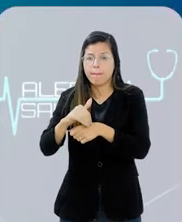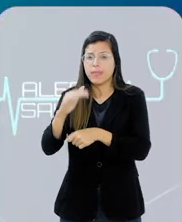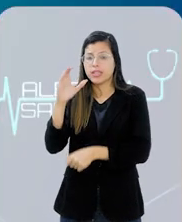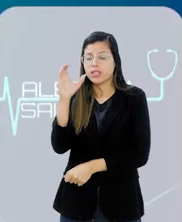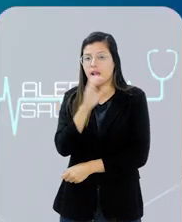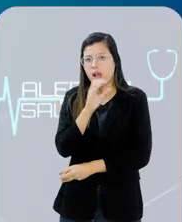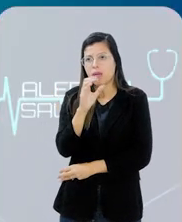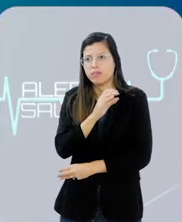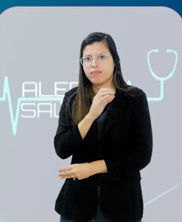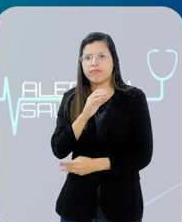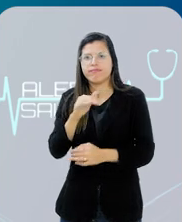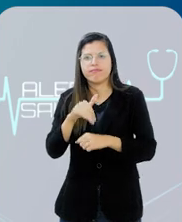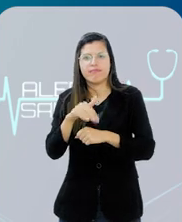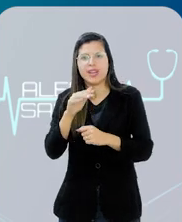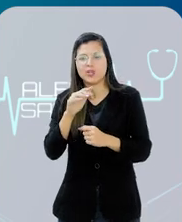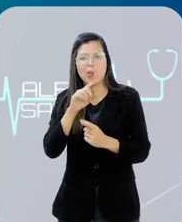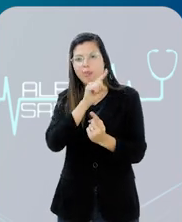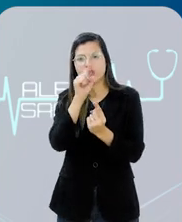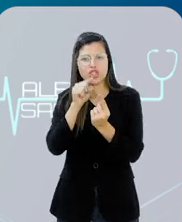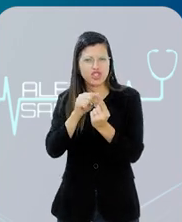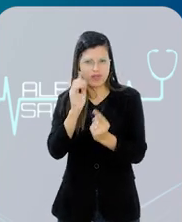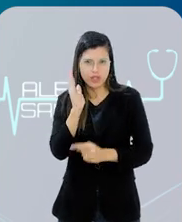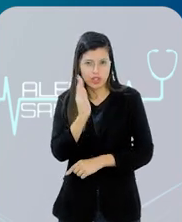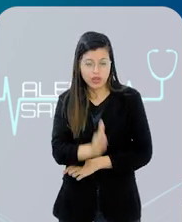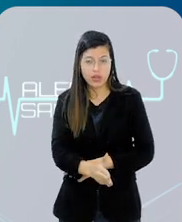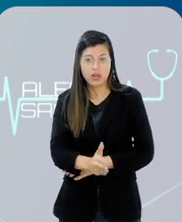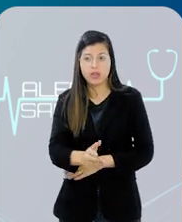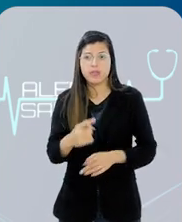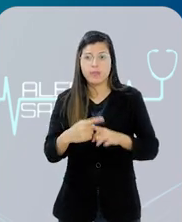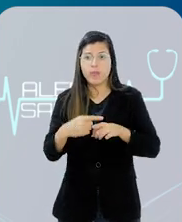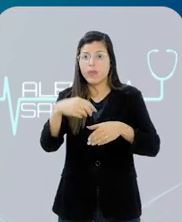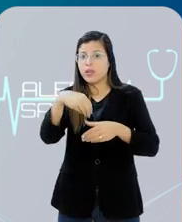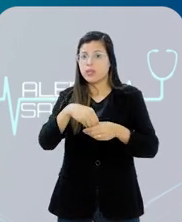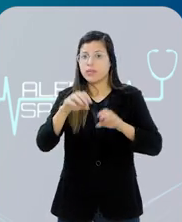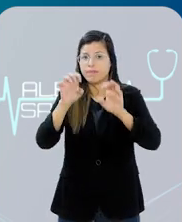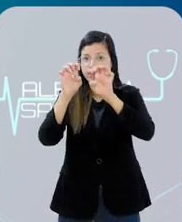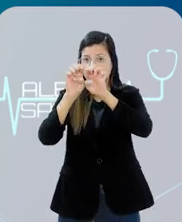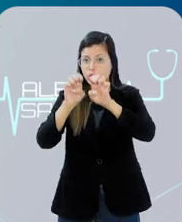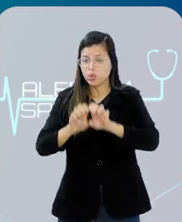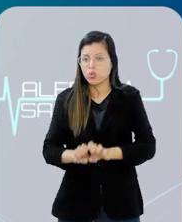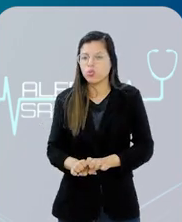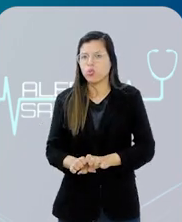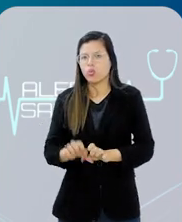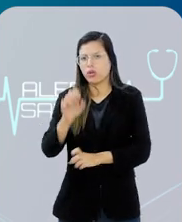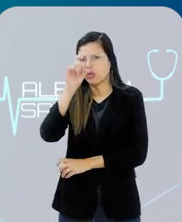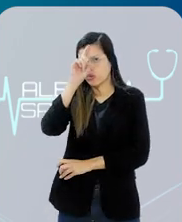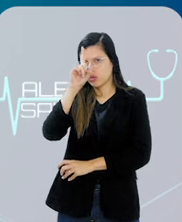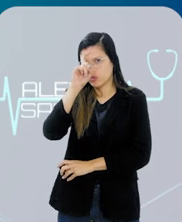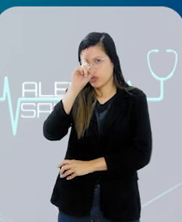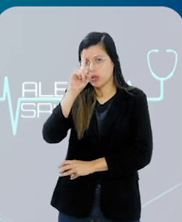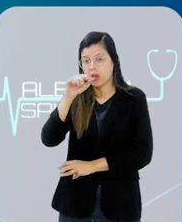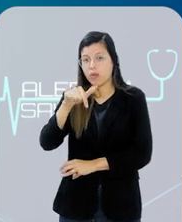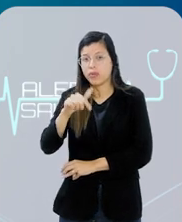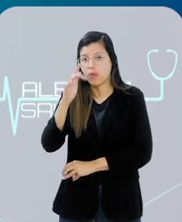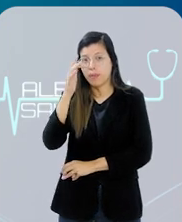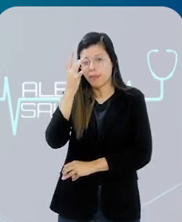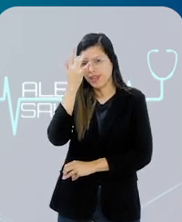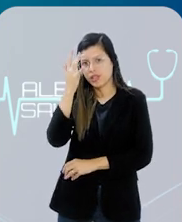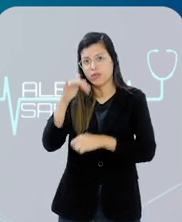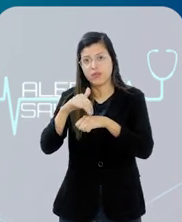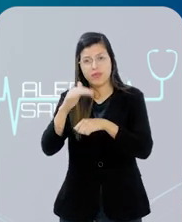uma análise mais objetiva, né? Porque está dentro de uma estrutura hospitalar. Então, isso